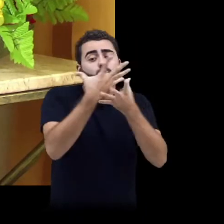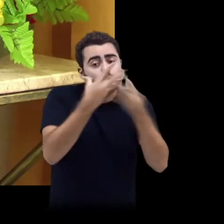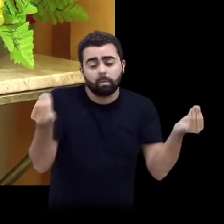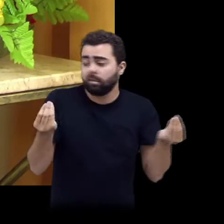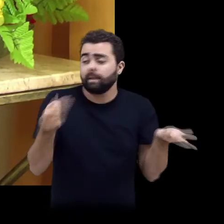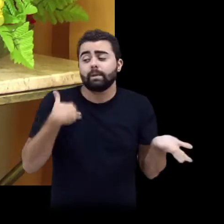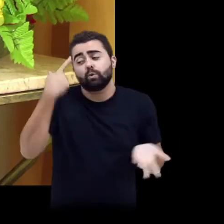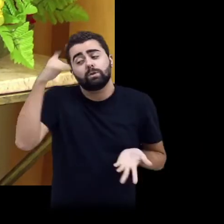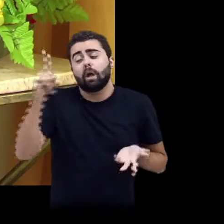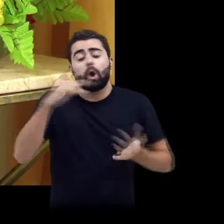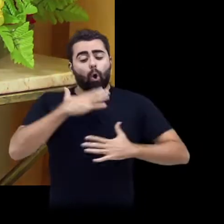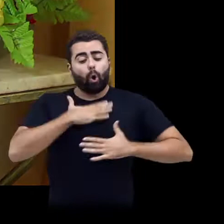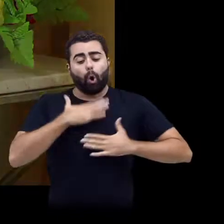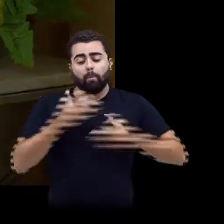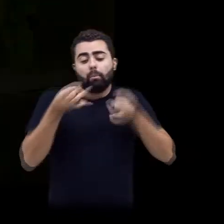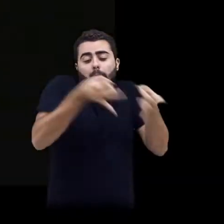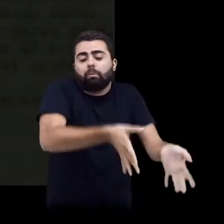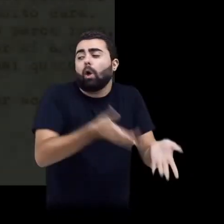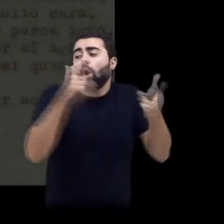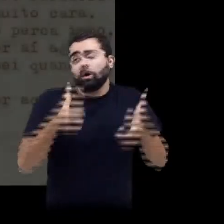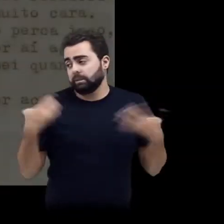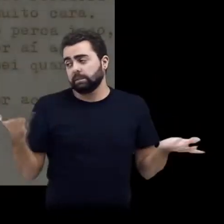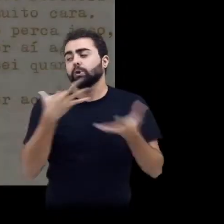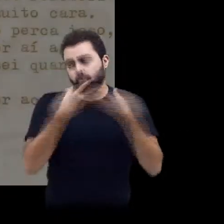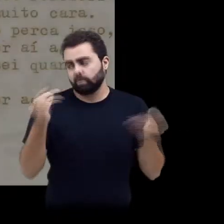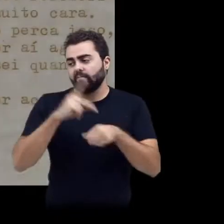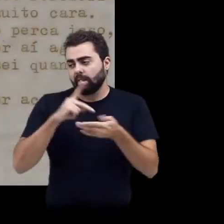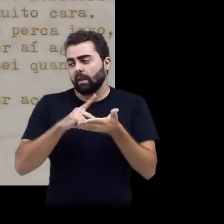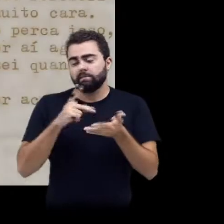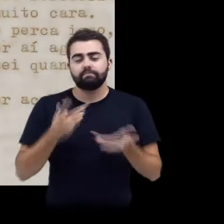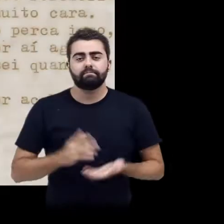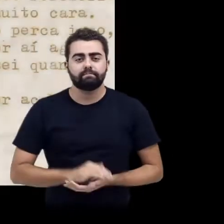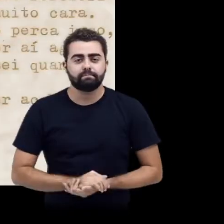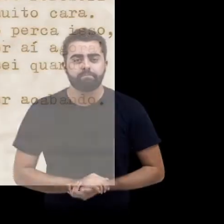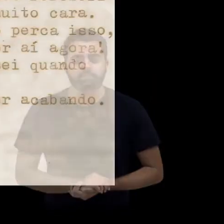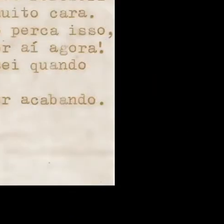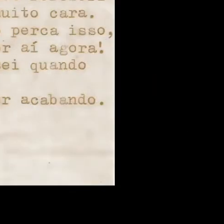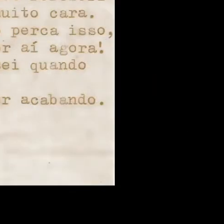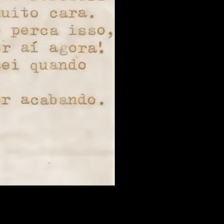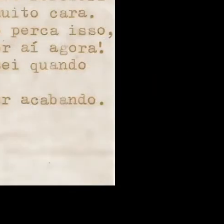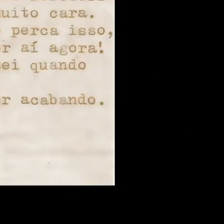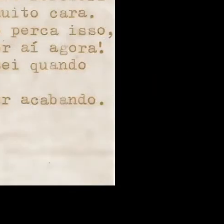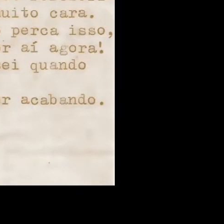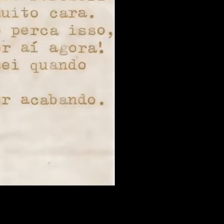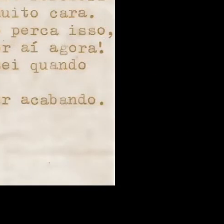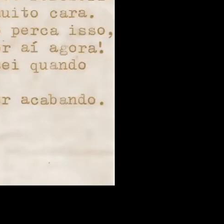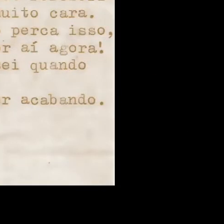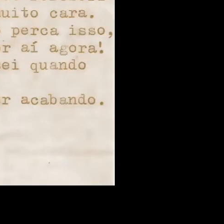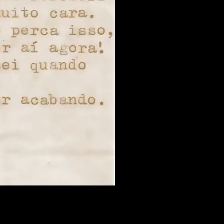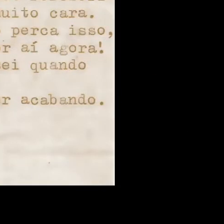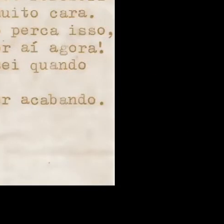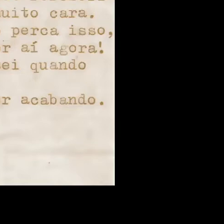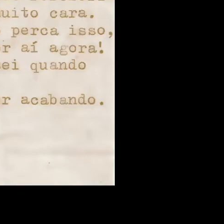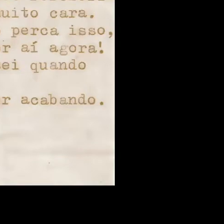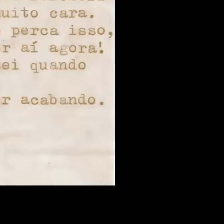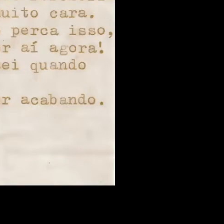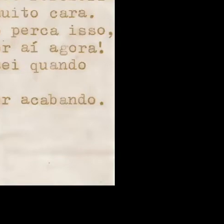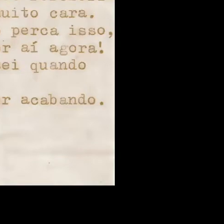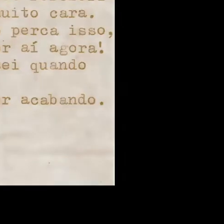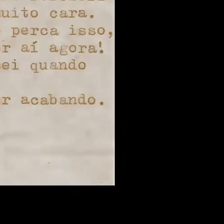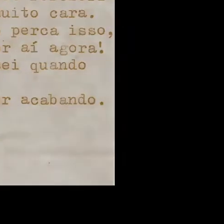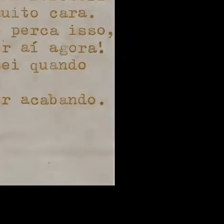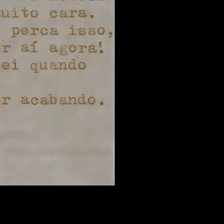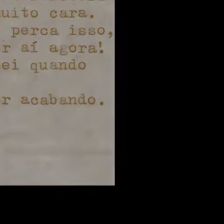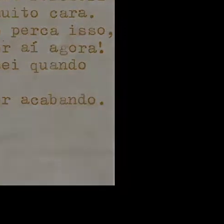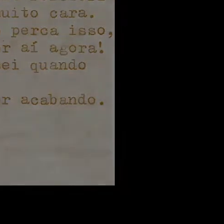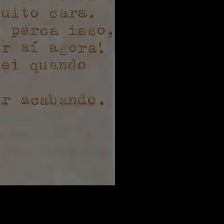ele sumiu. Imagem de letras datilografadas no papel. Surge um letreiro vermelho, Lua Nova do Penar. Ao lado, uma foto de Irã